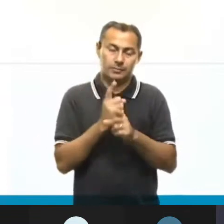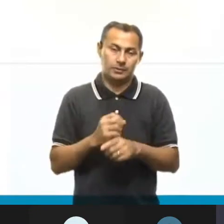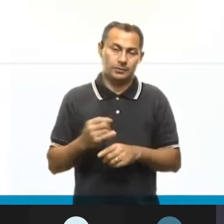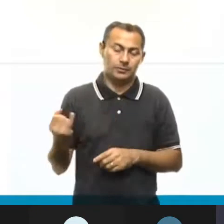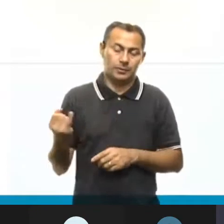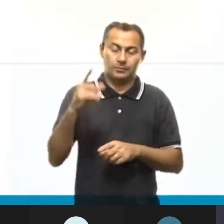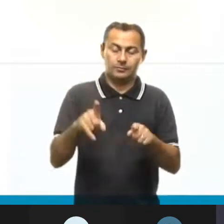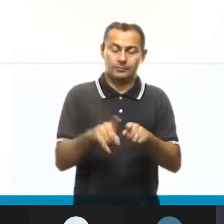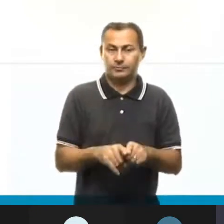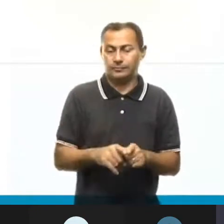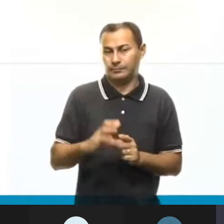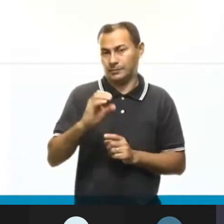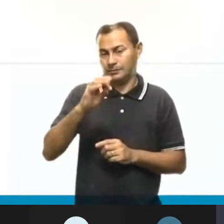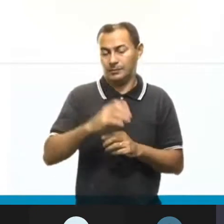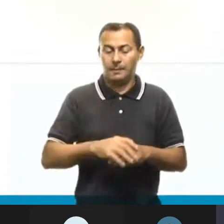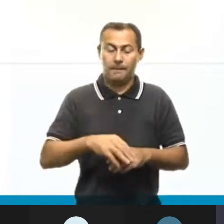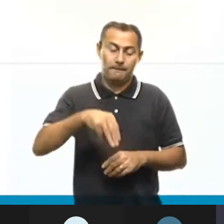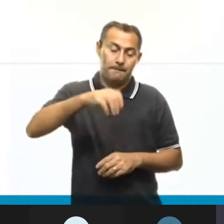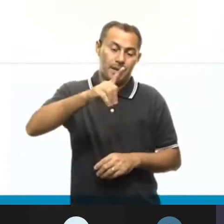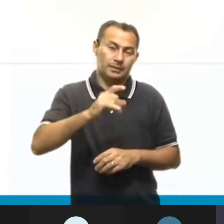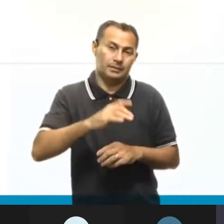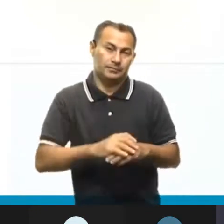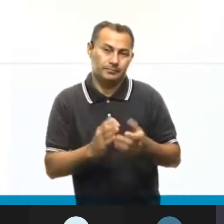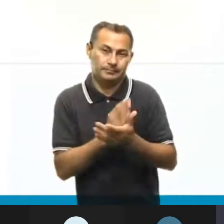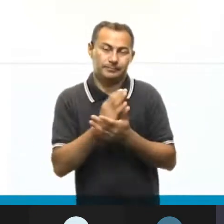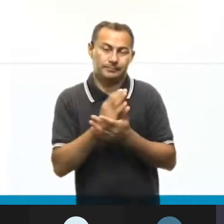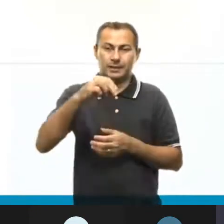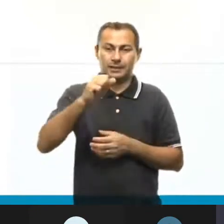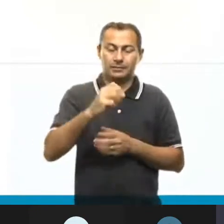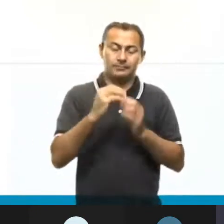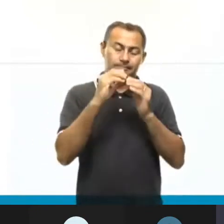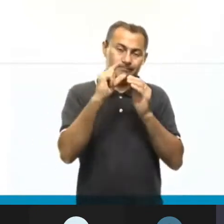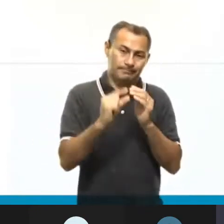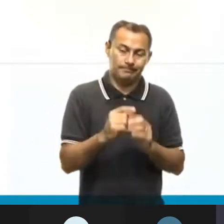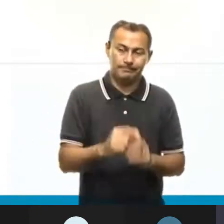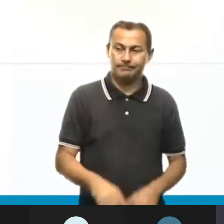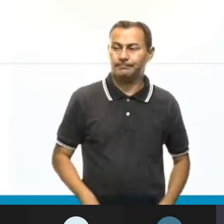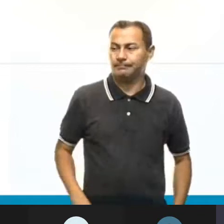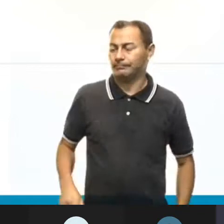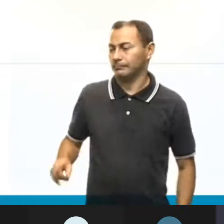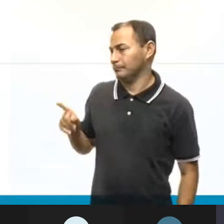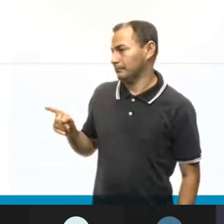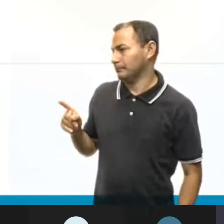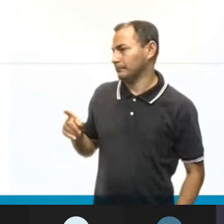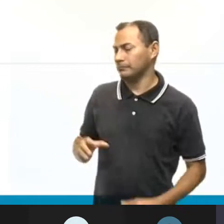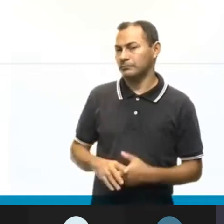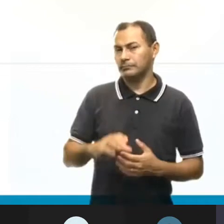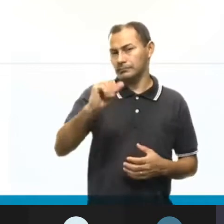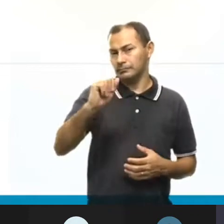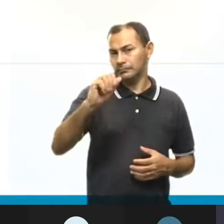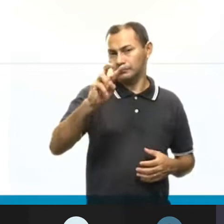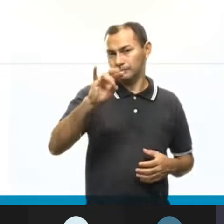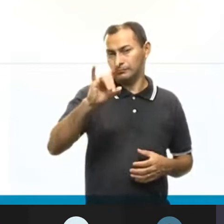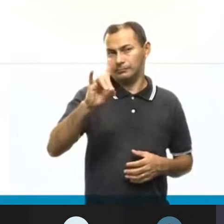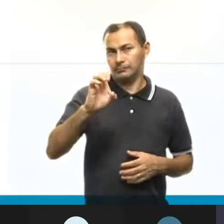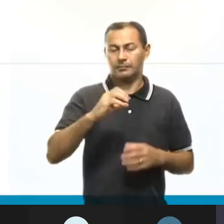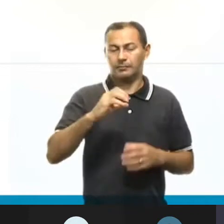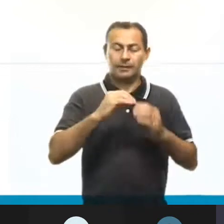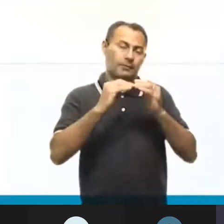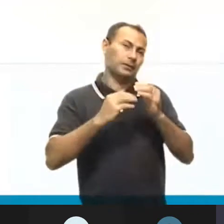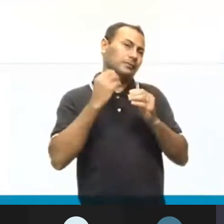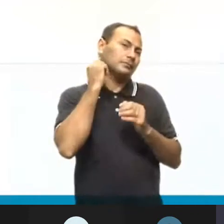nasal superior, aqui a concha nasal média e aqui a concha nasal inferior. Essa cavidade que tem